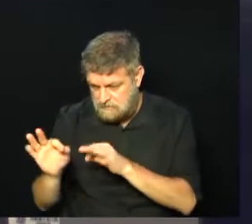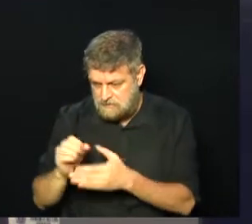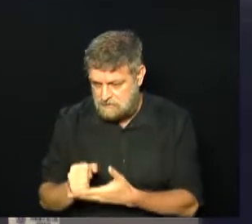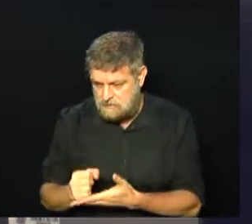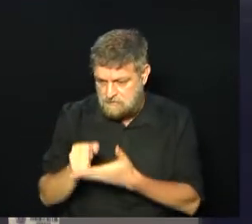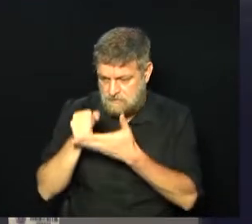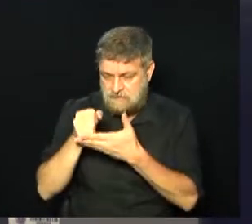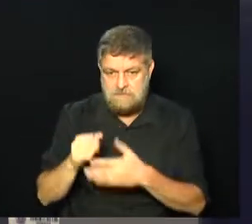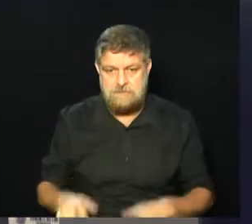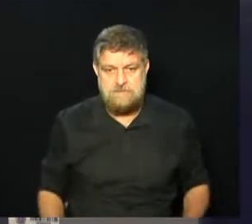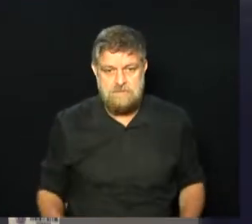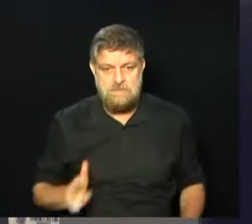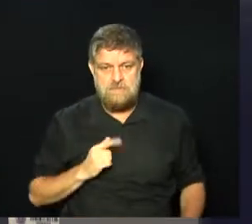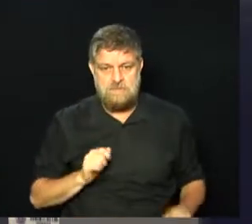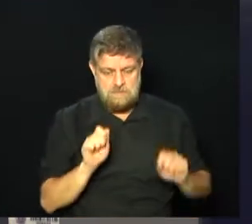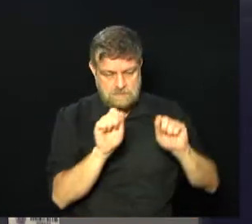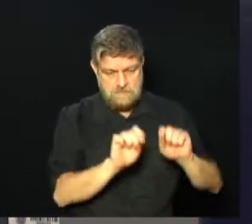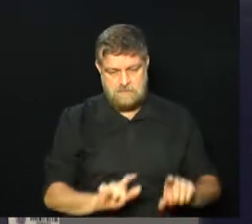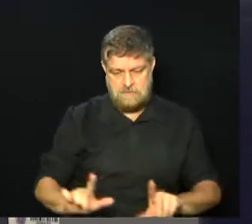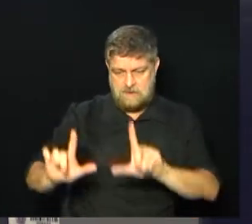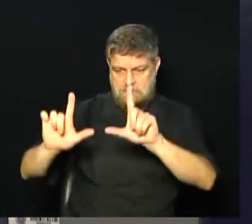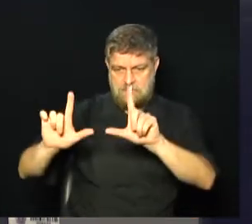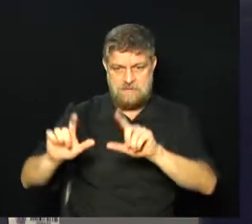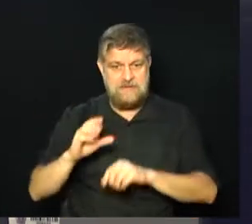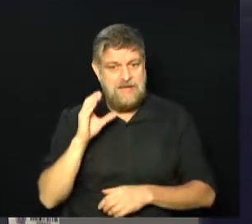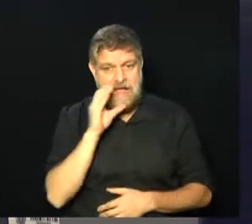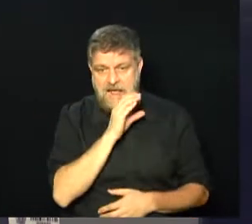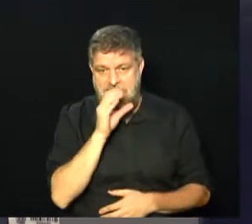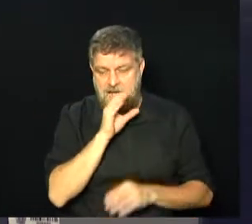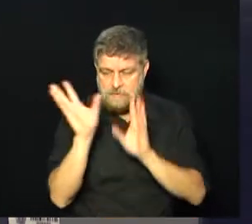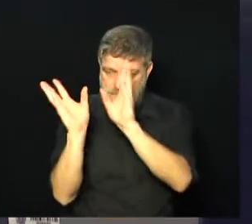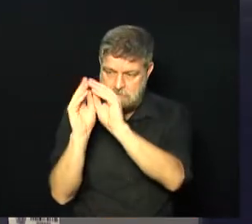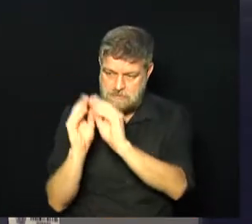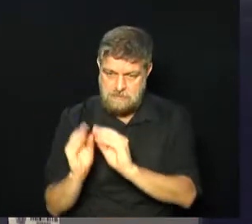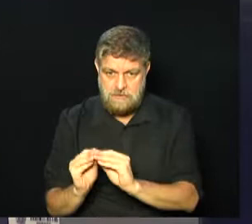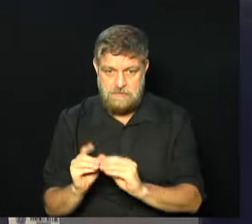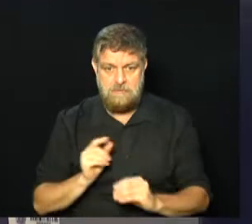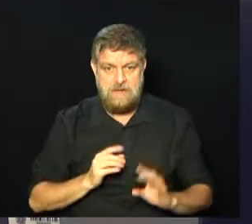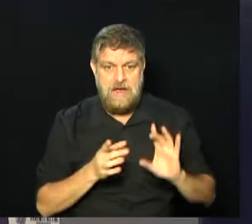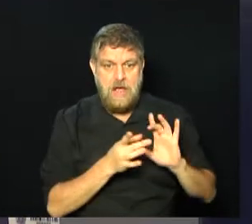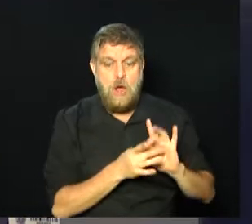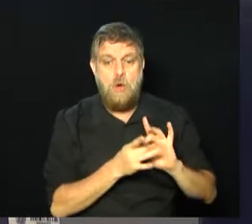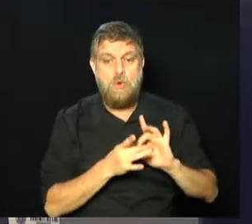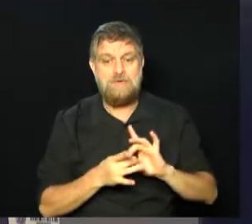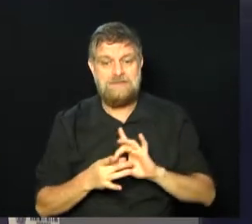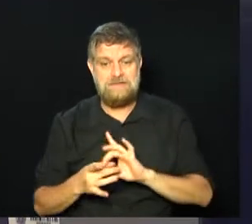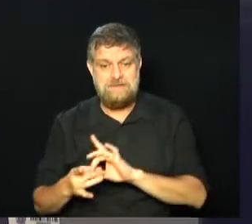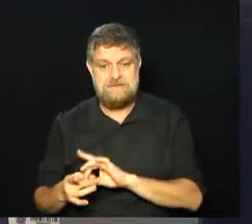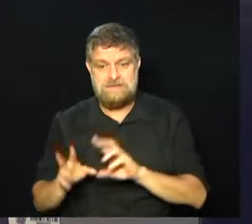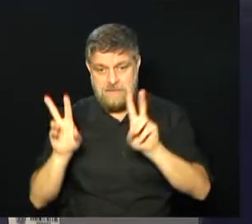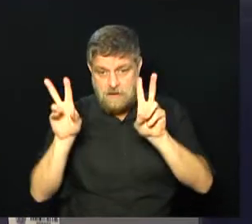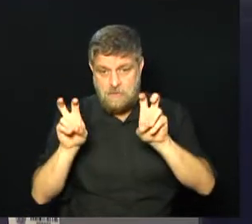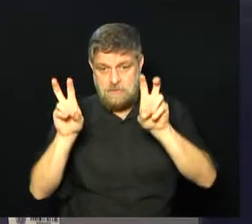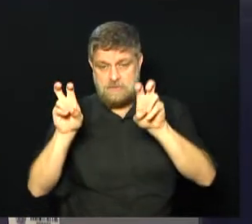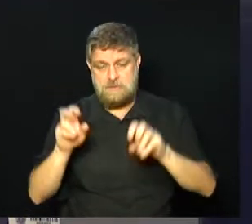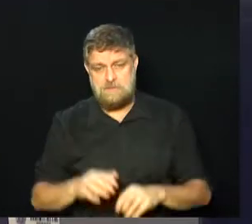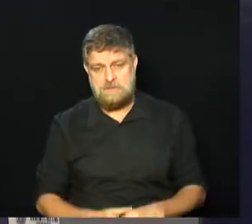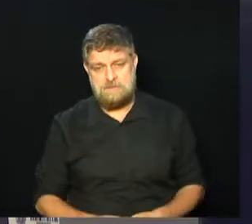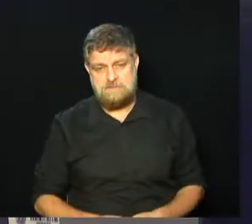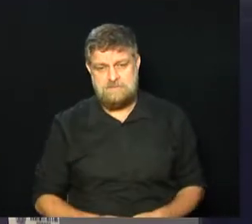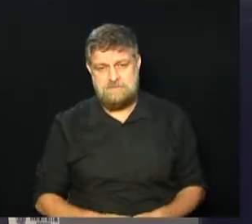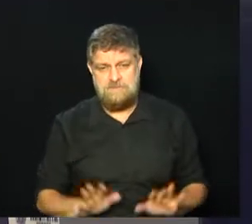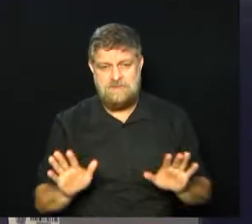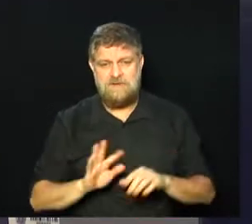Eu vou fazer uma apresentação que é breve para vocês, mas para contextualizar um pouco o tema, não